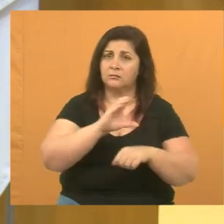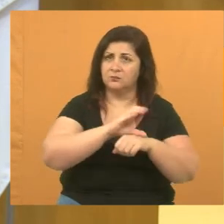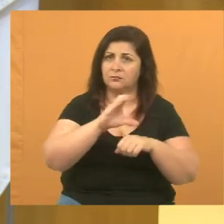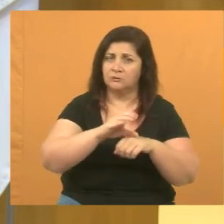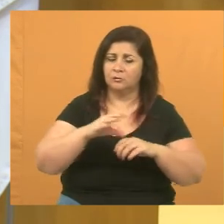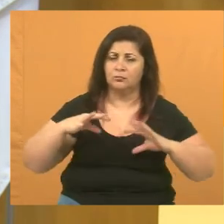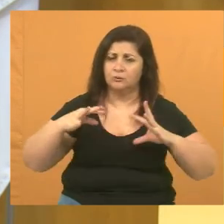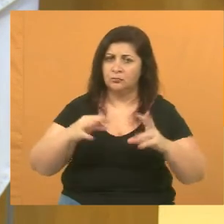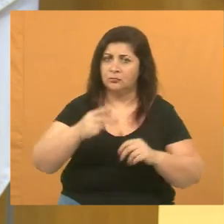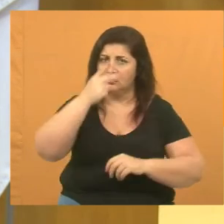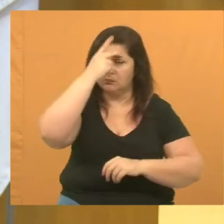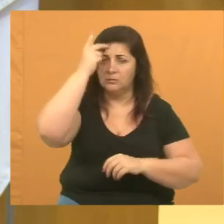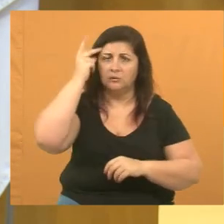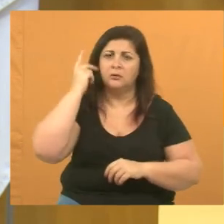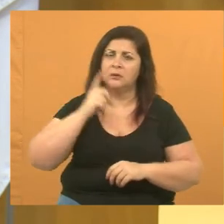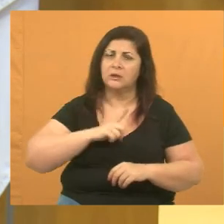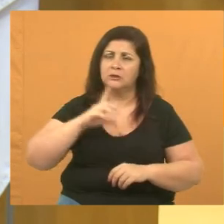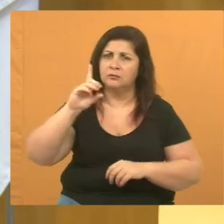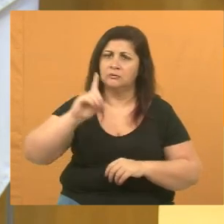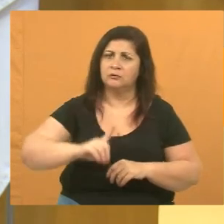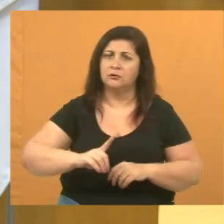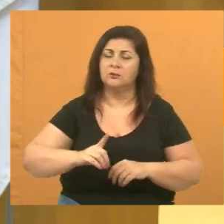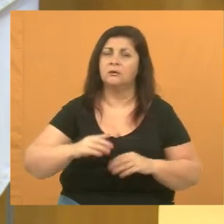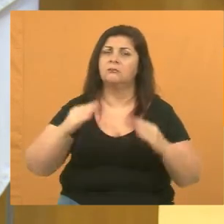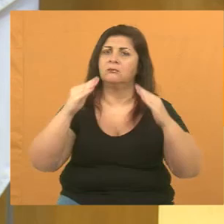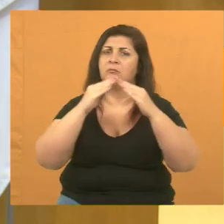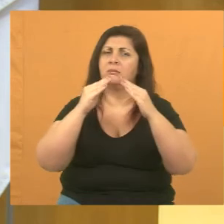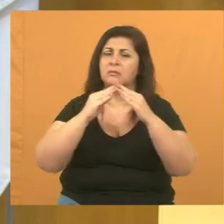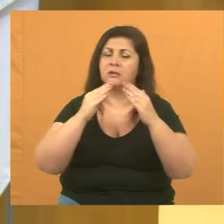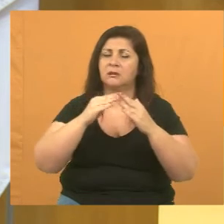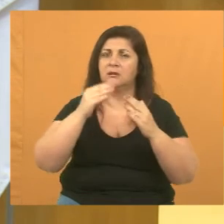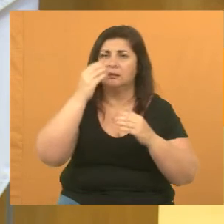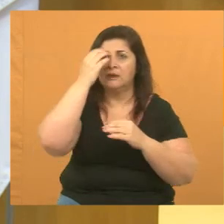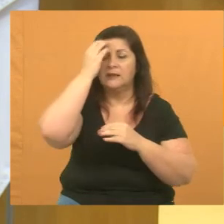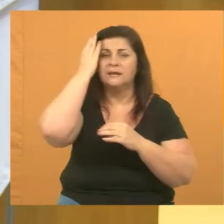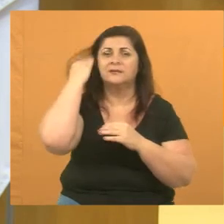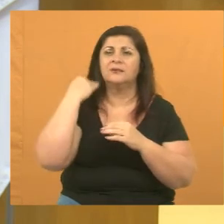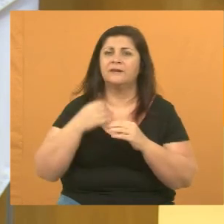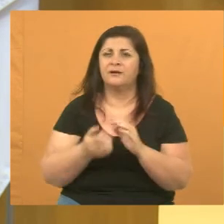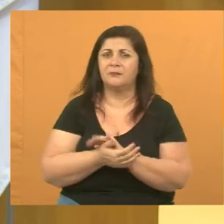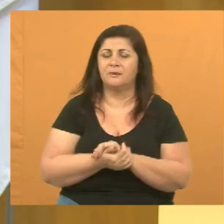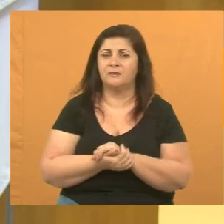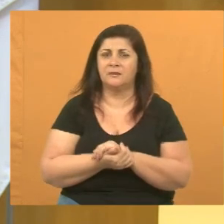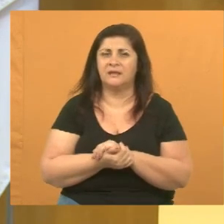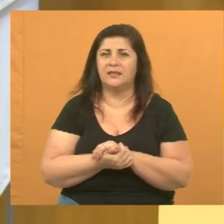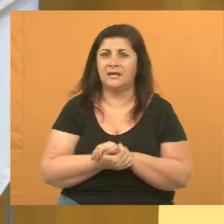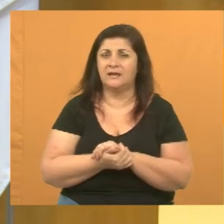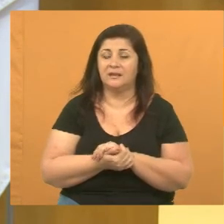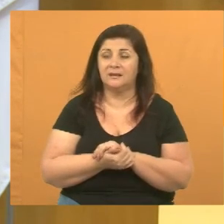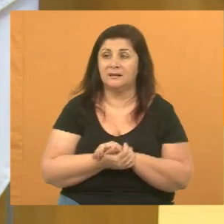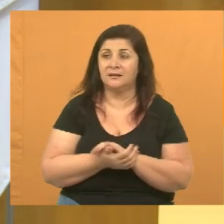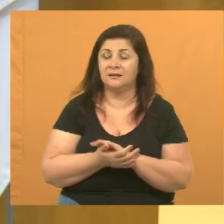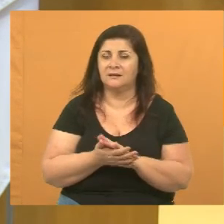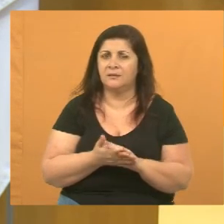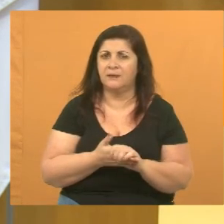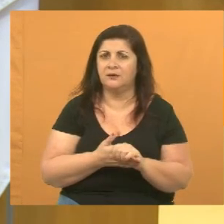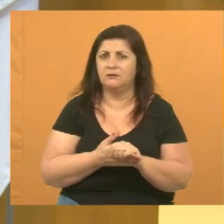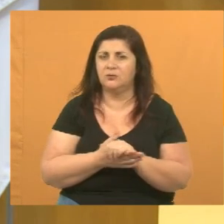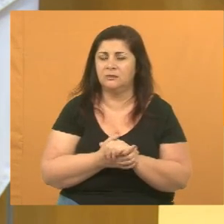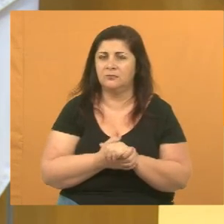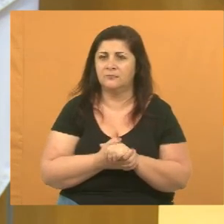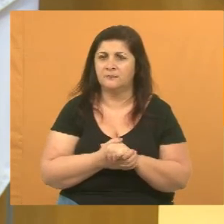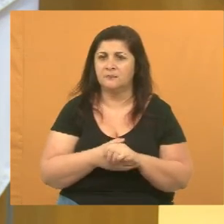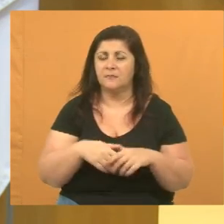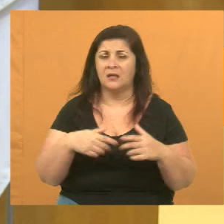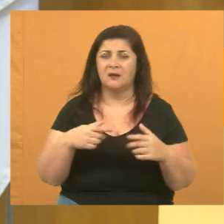cidadão tem que ter o seu teto para morar. E, infelizmente, não é isso que a gente vê no